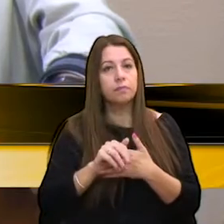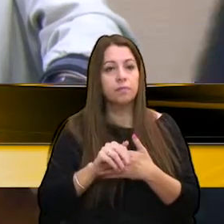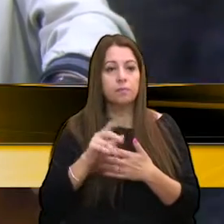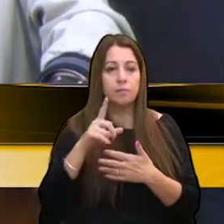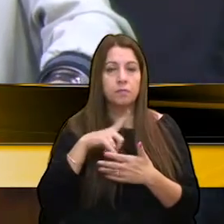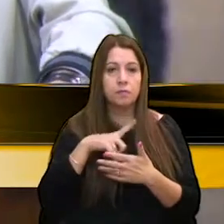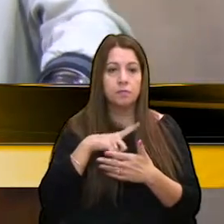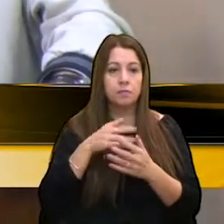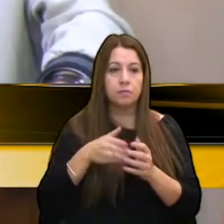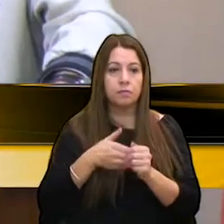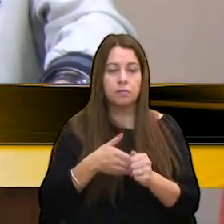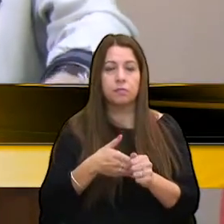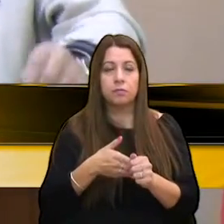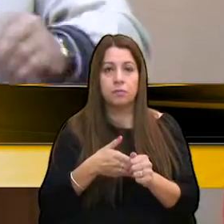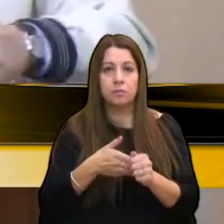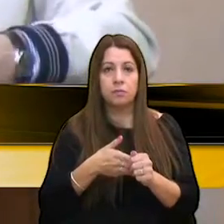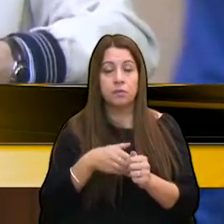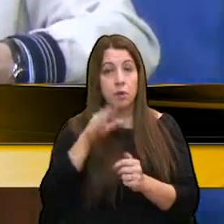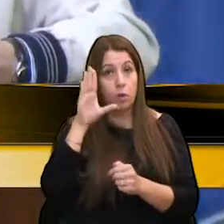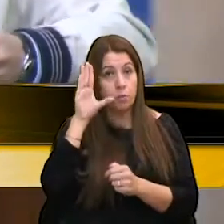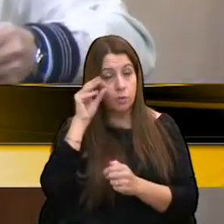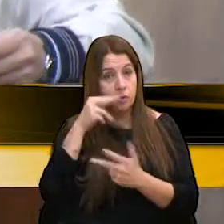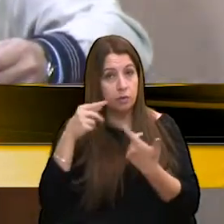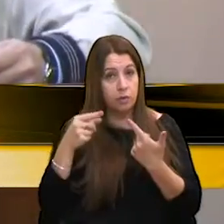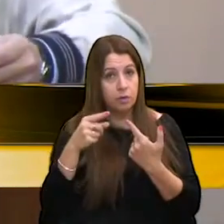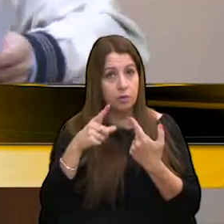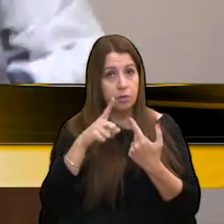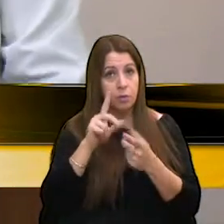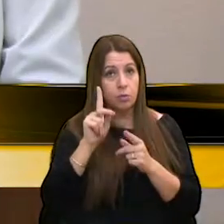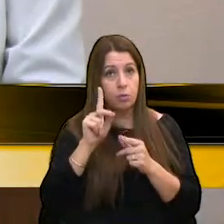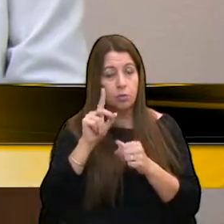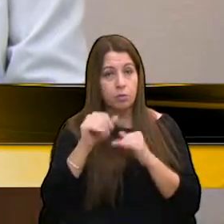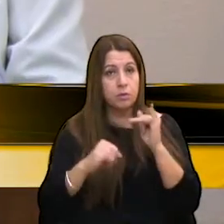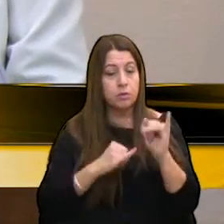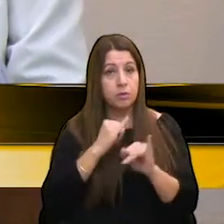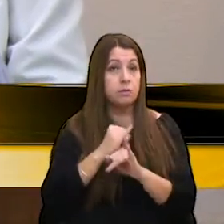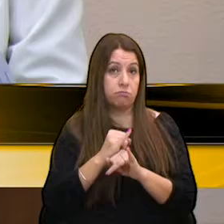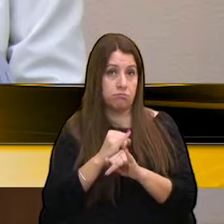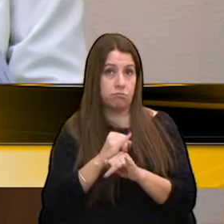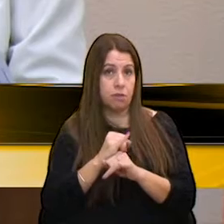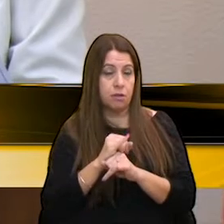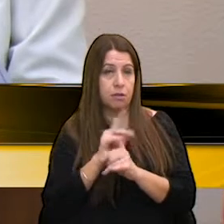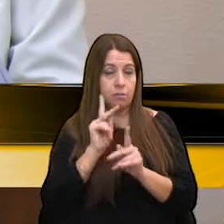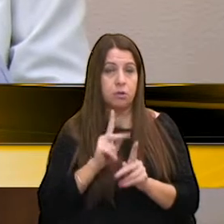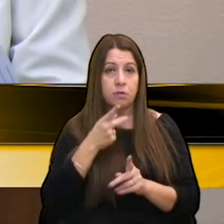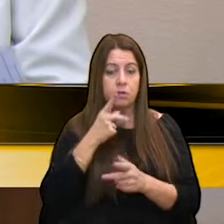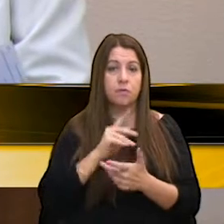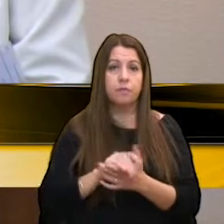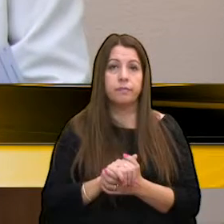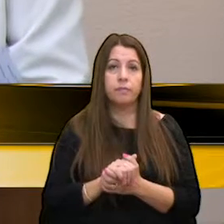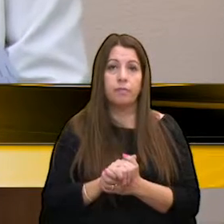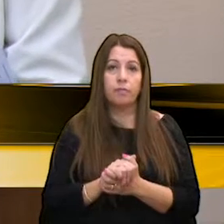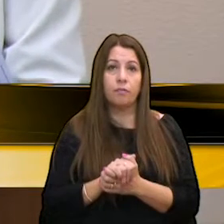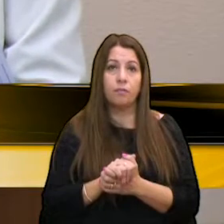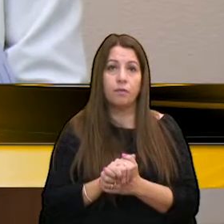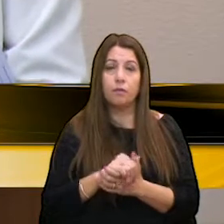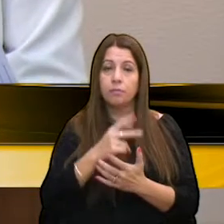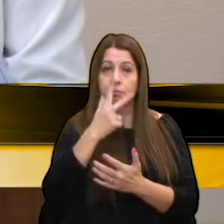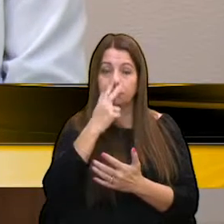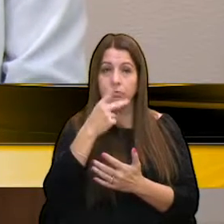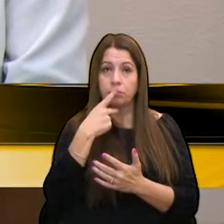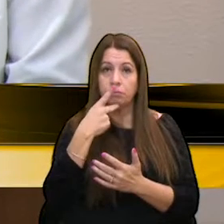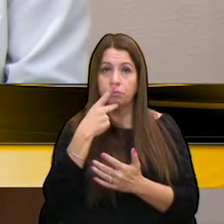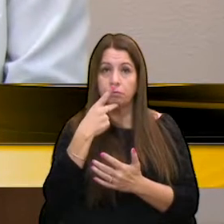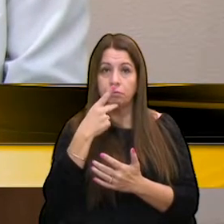nós temos acompanhado e observado que alguns internautas, eles reproduzem a mesma